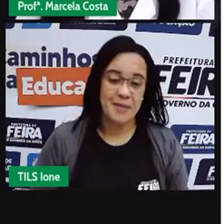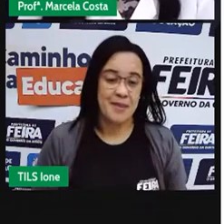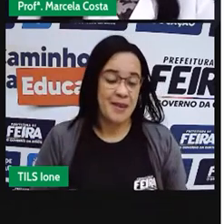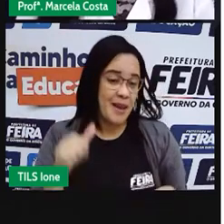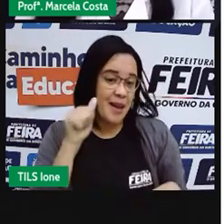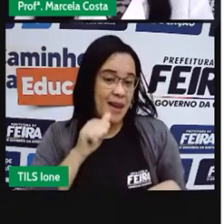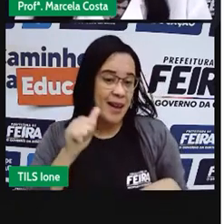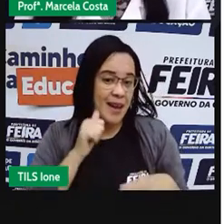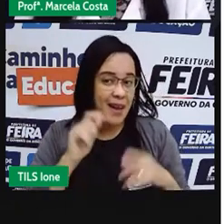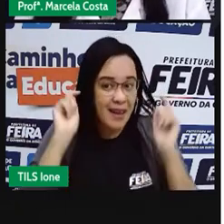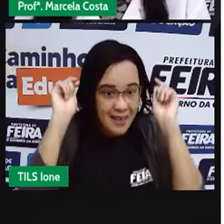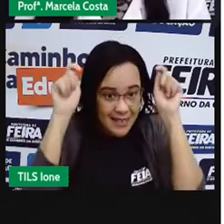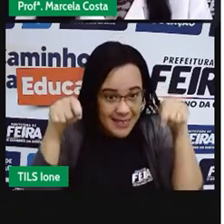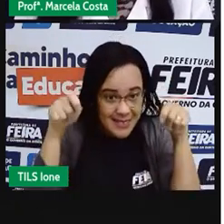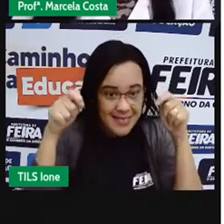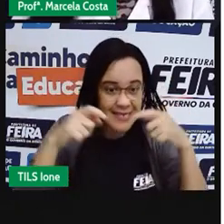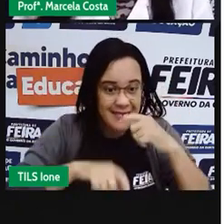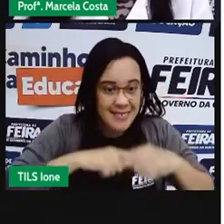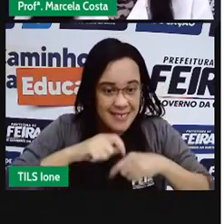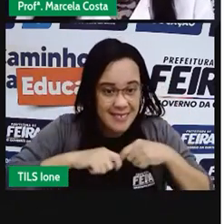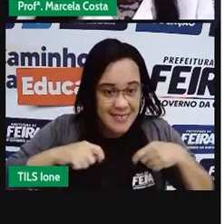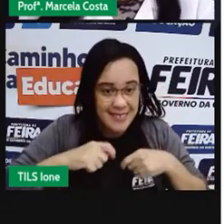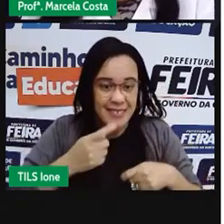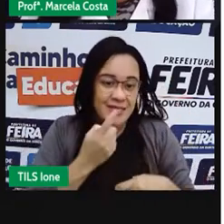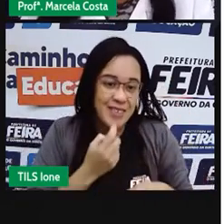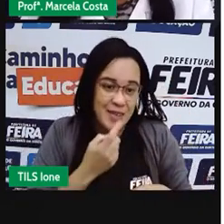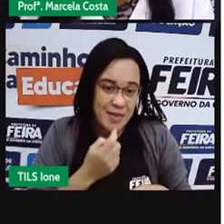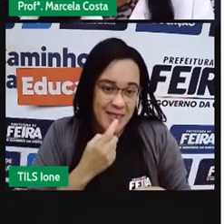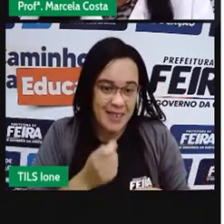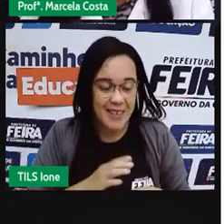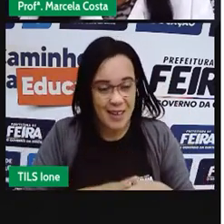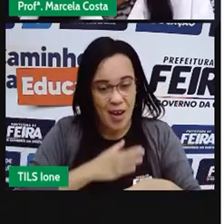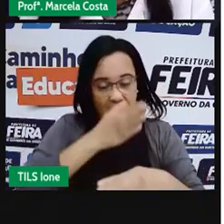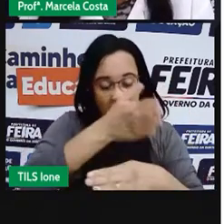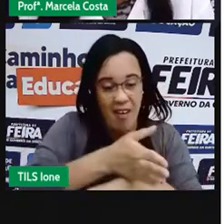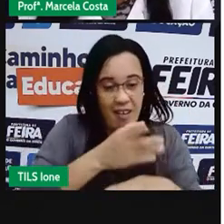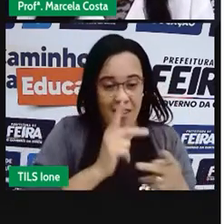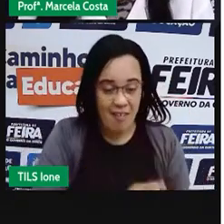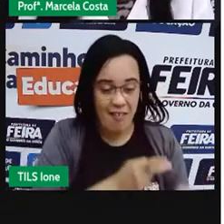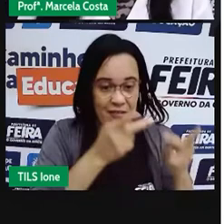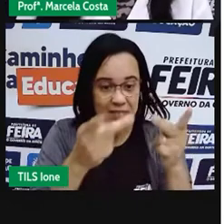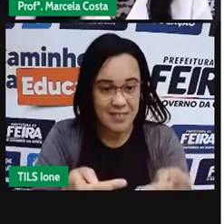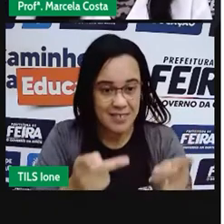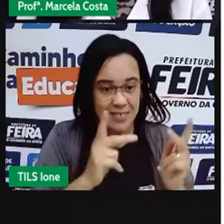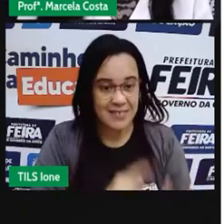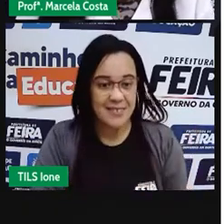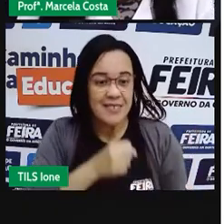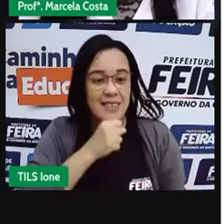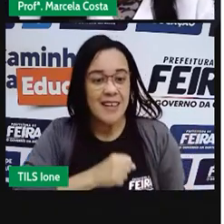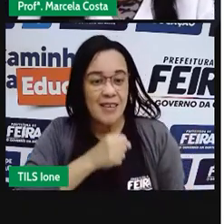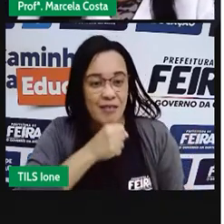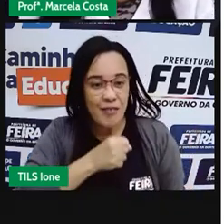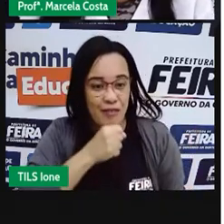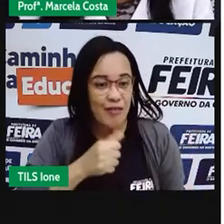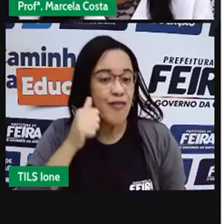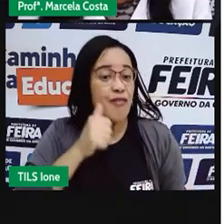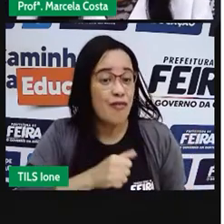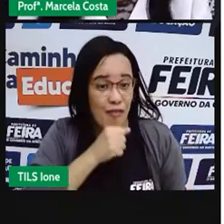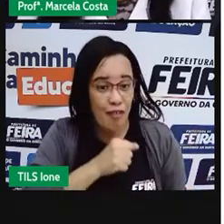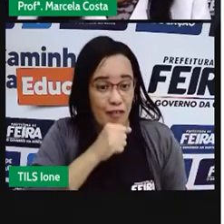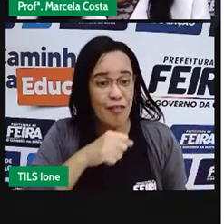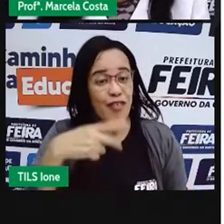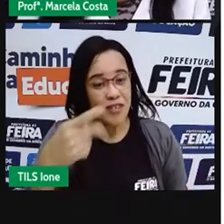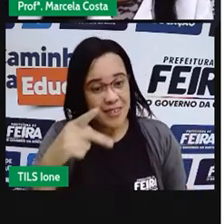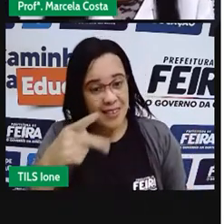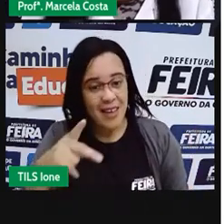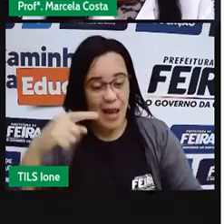vovó, foi algumas vezes, e aí, uma outra vez, ela encontrou o lobo. Ali a gente consegue perceber o tempo